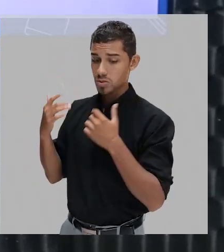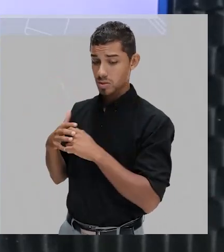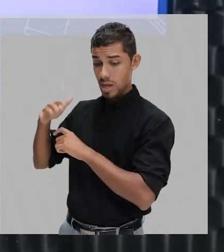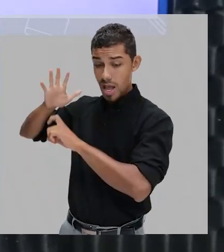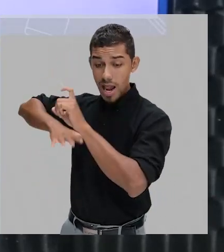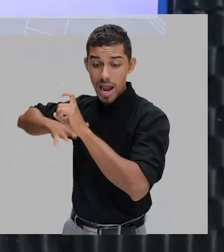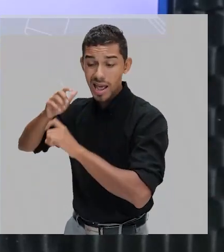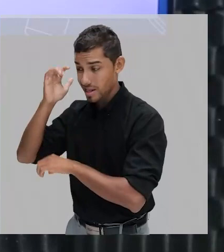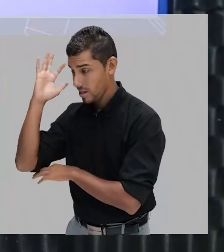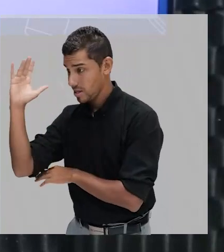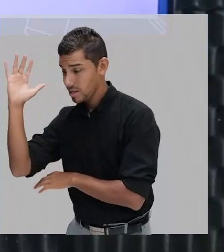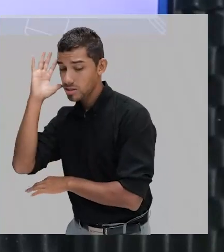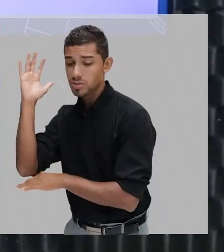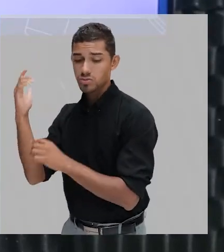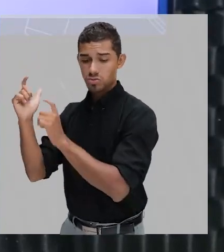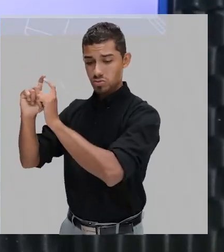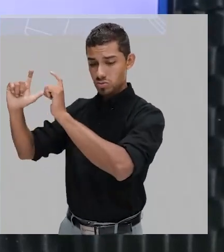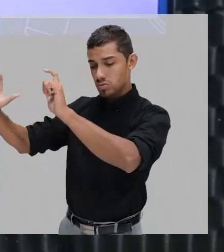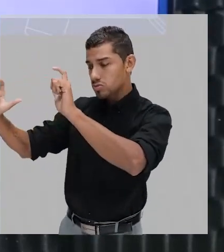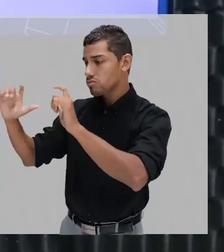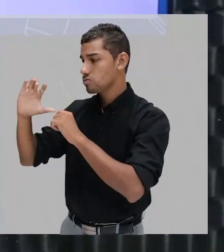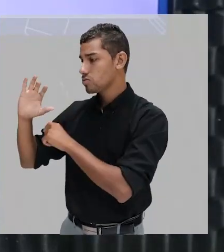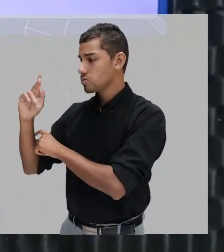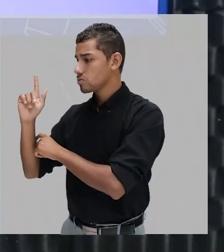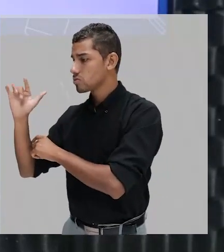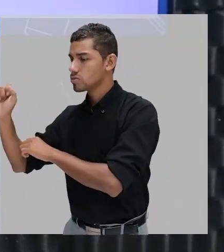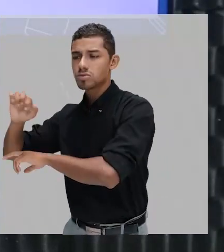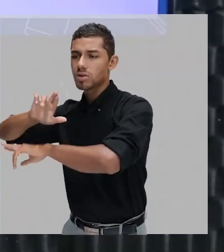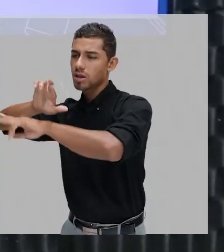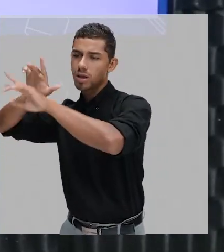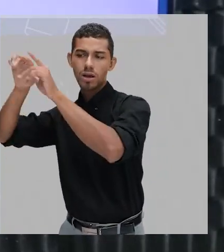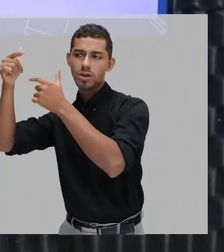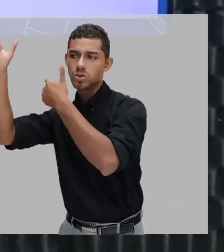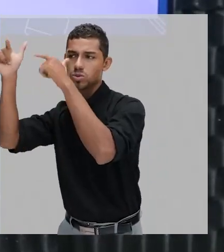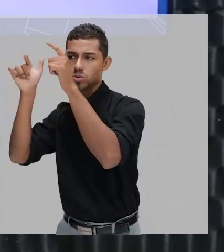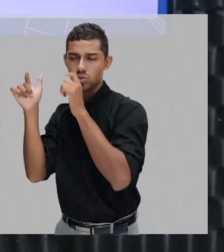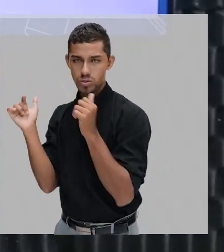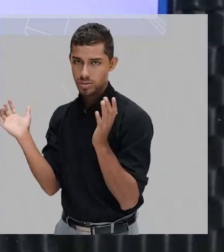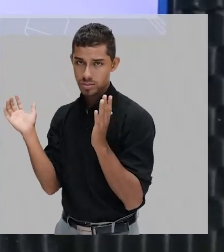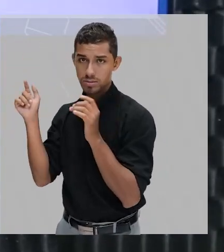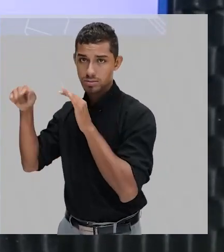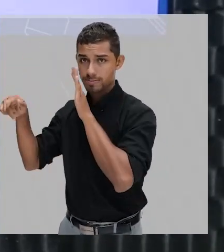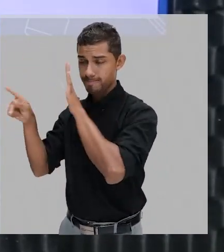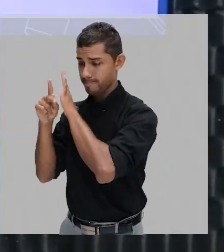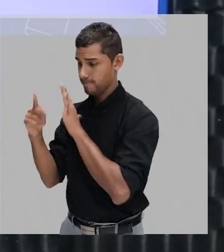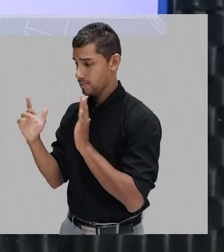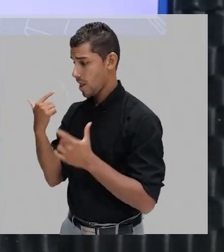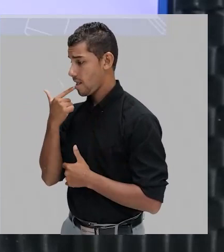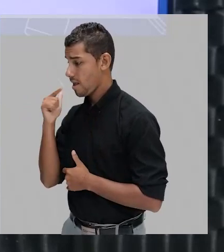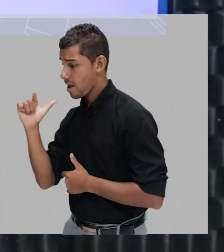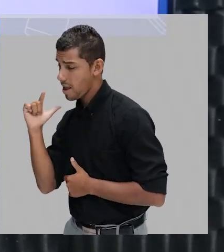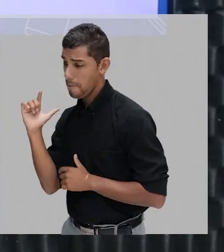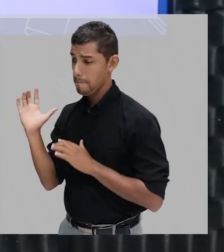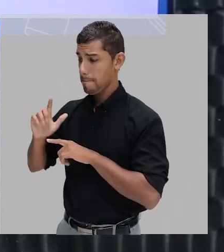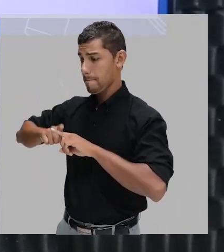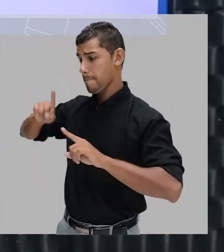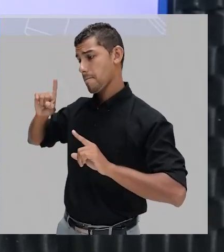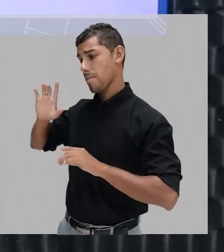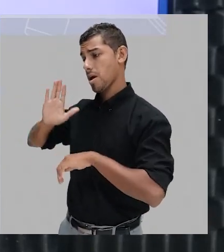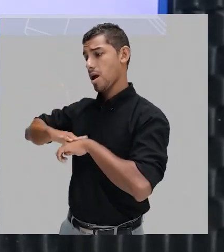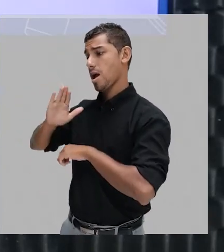teatro, lendas, tirinhas, charge e vários outros, né? Que aí vão fazer uso de uma linguagem mais